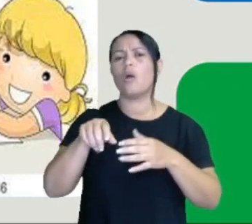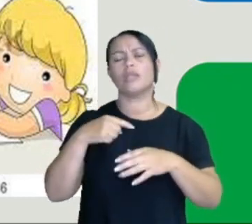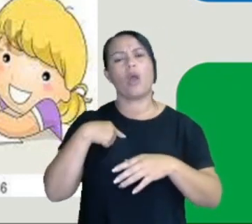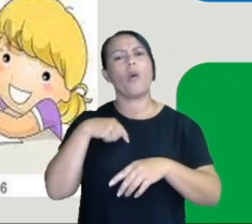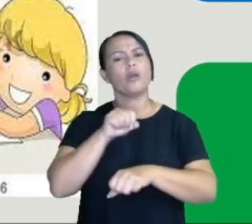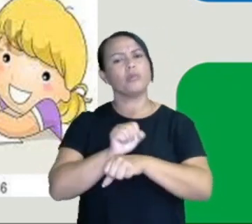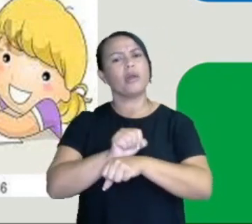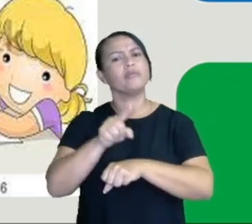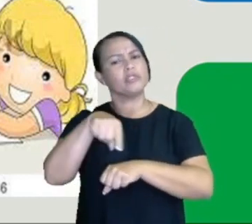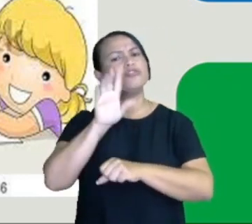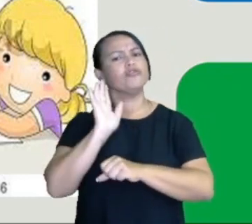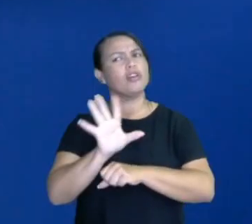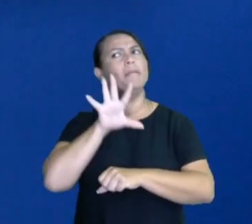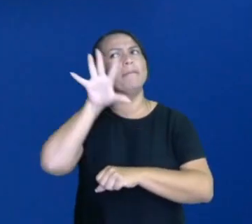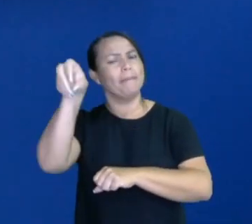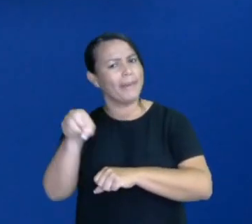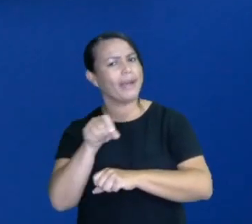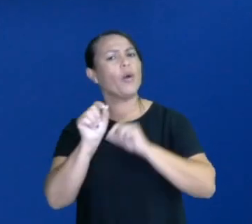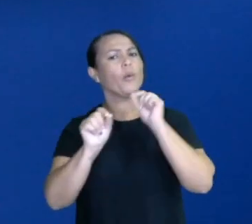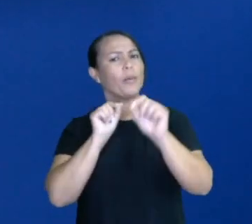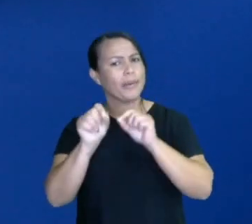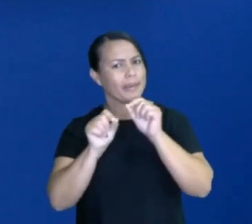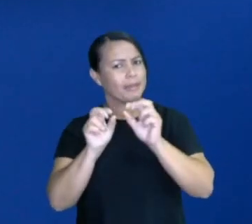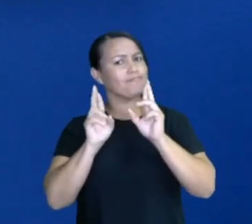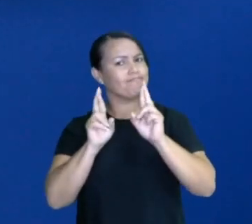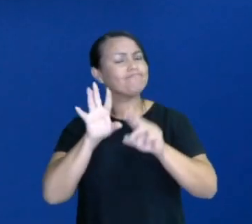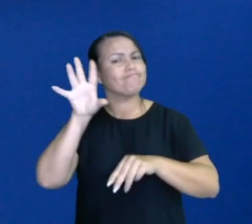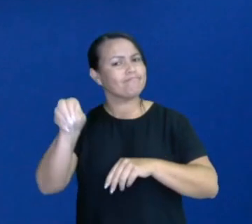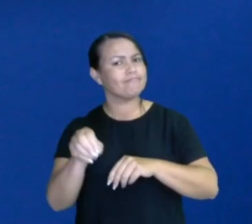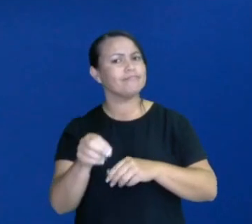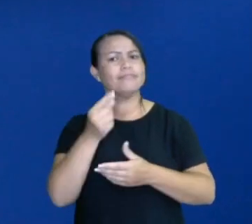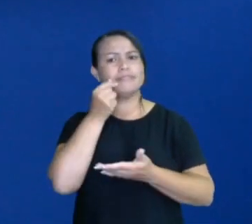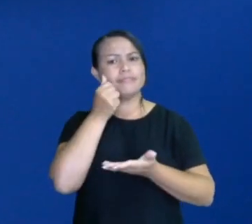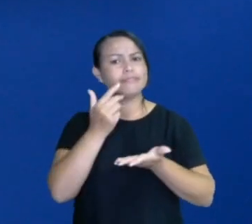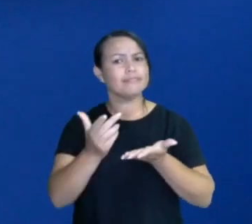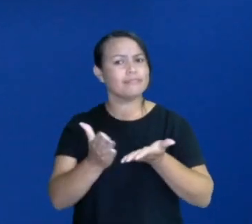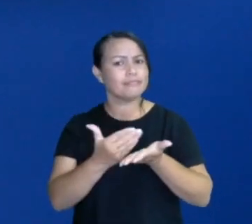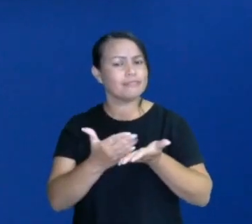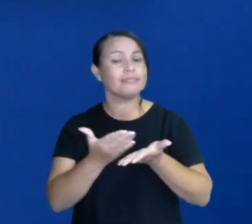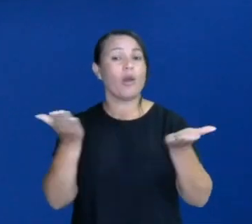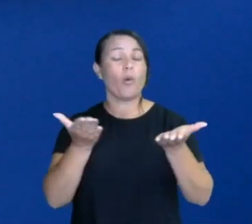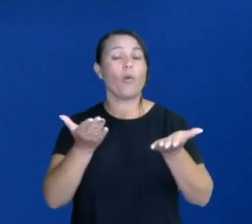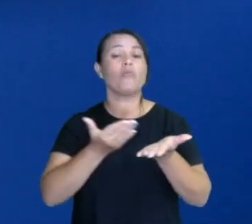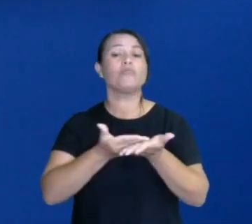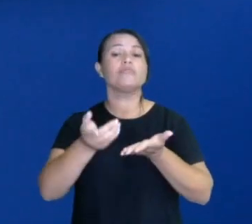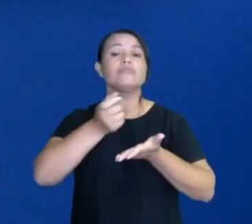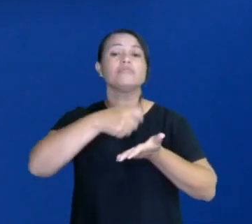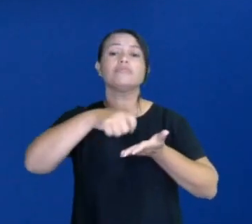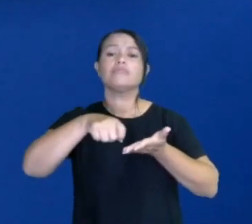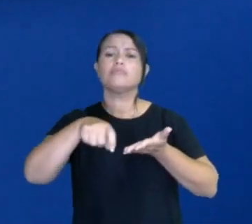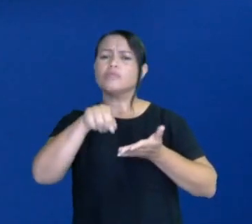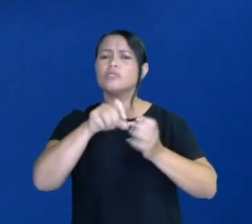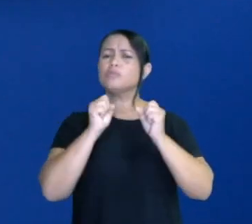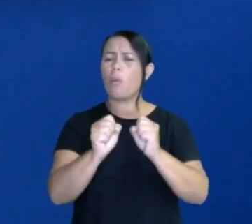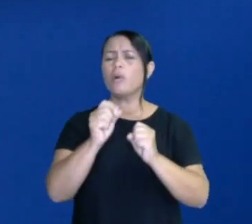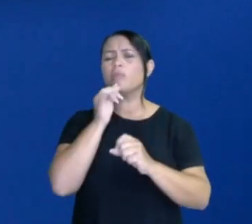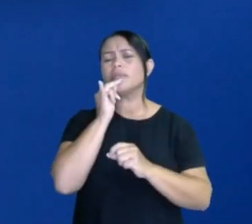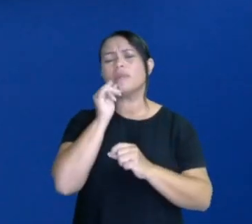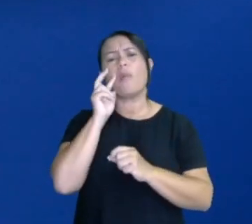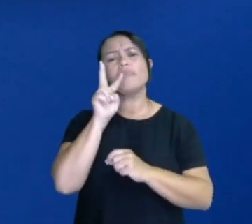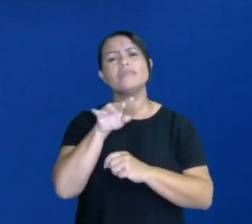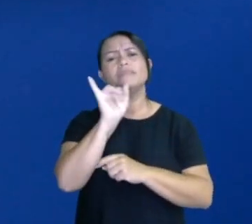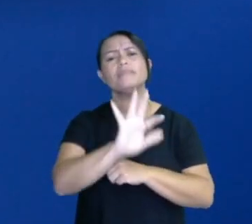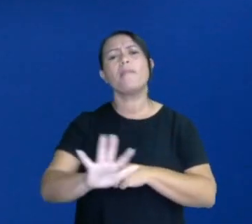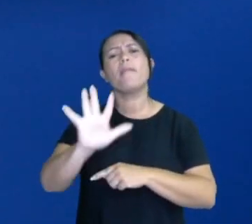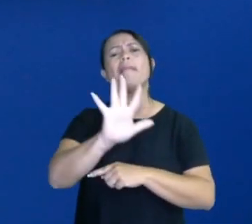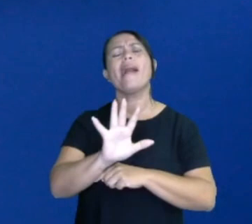vocês estejam aí com um caderno e caneta na mão, tá certo? E vamos fazer essa primeira anotação de vocês. Vocês podem observar aqui nas